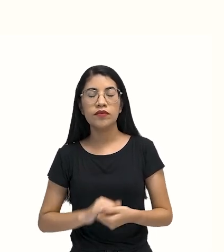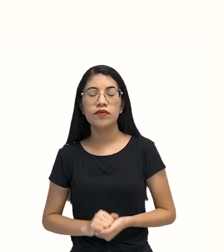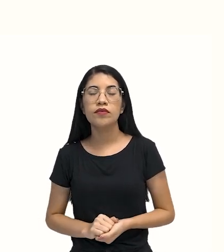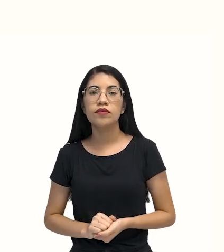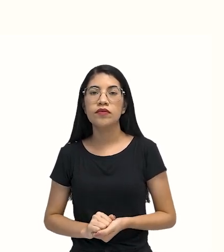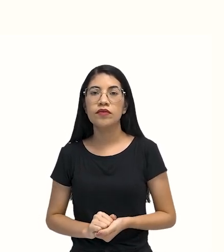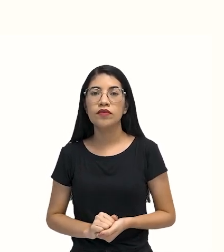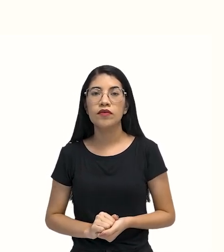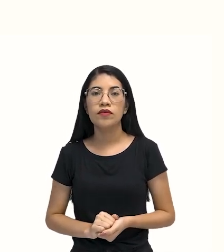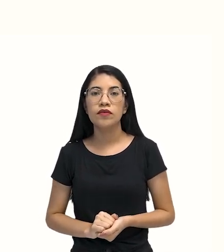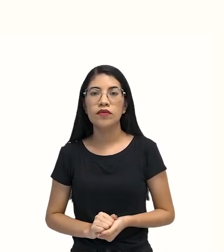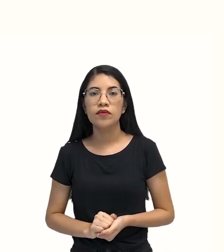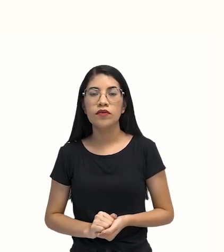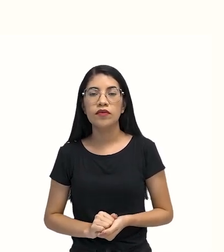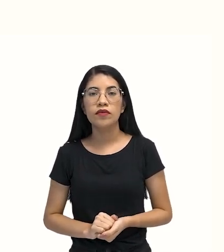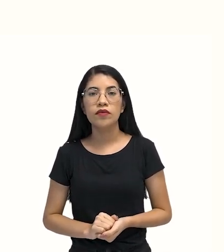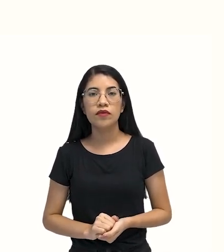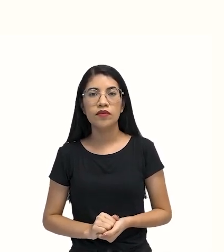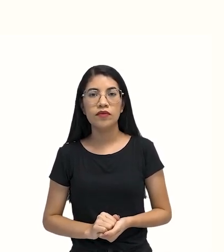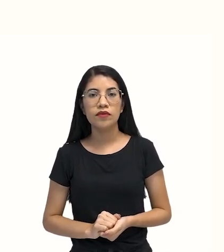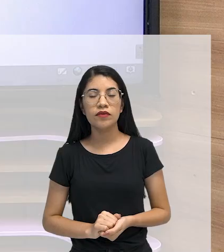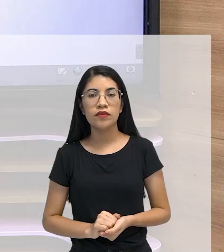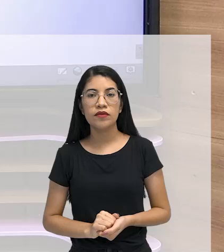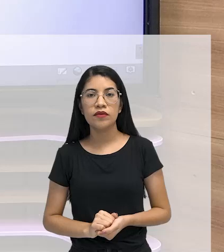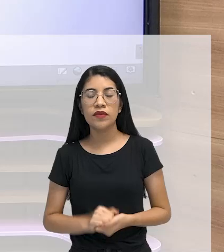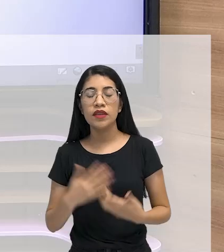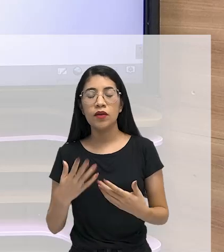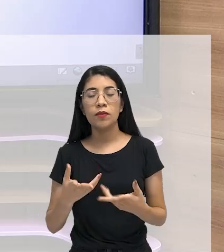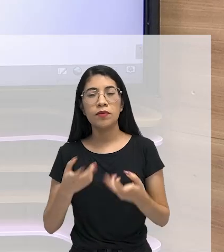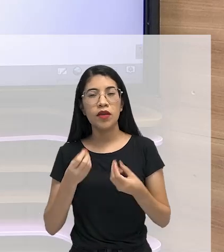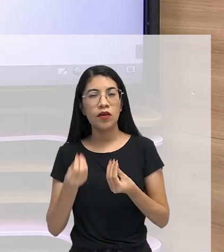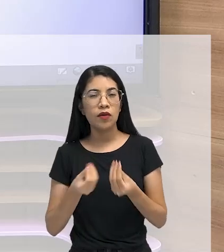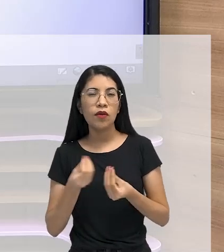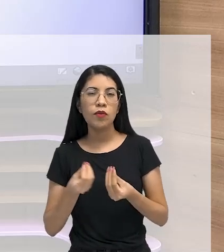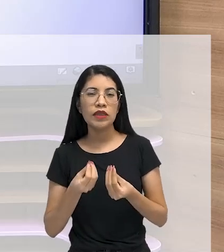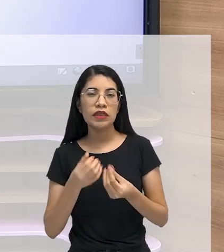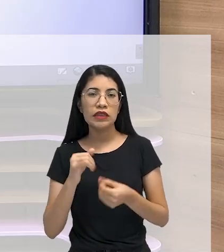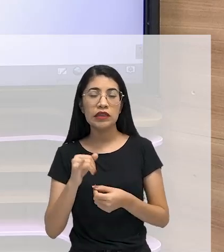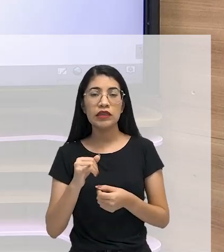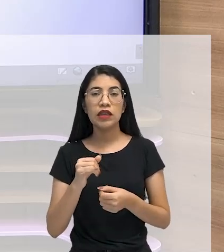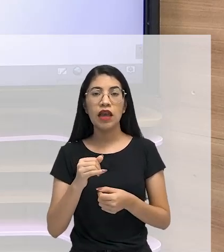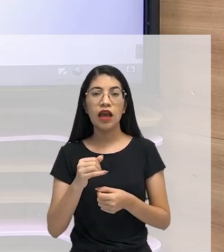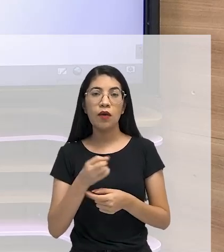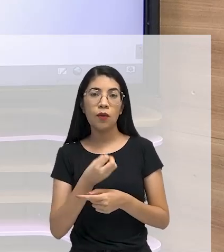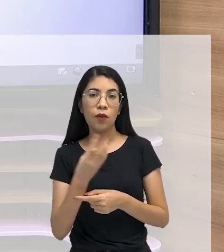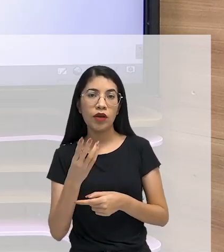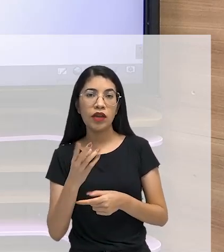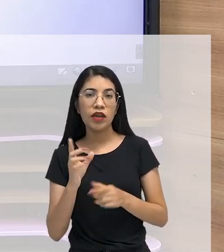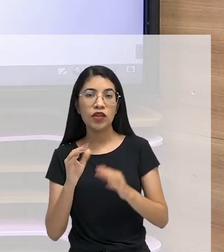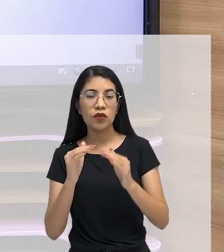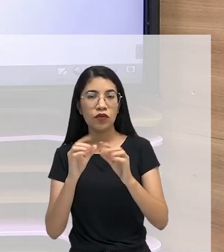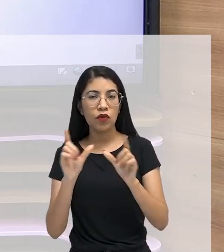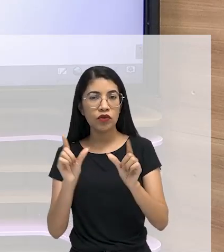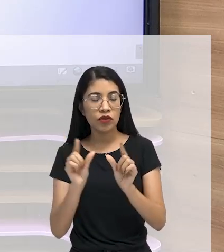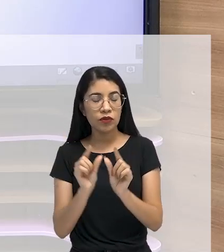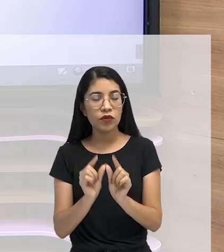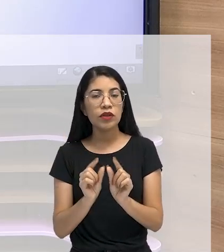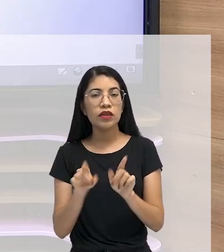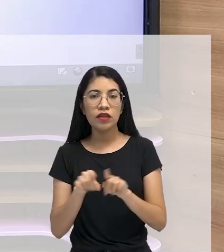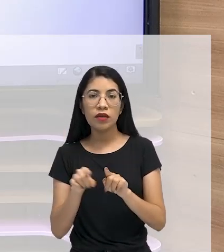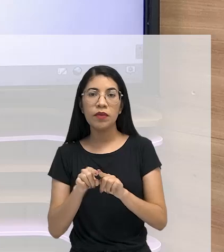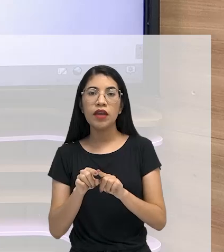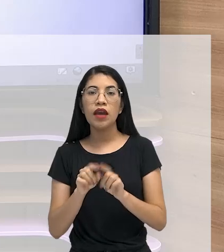Vejam, à medida que eu diminuo os meus casos favoráveis, eu diminuo a chance de eu acertar